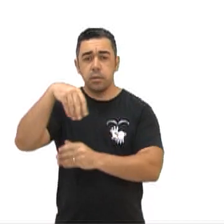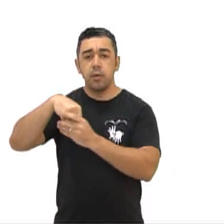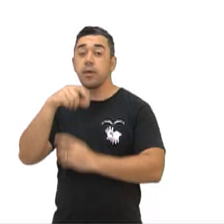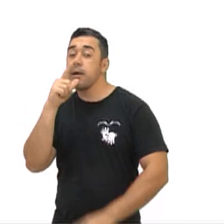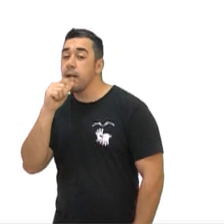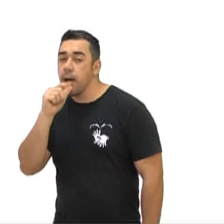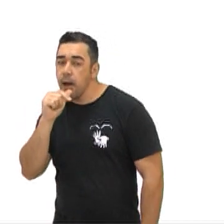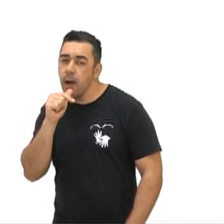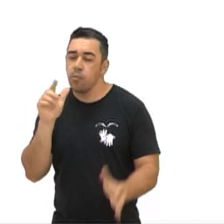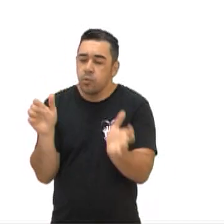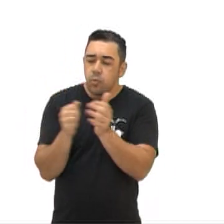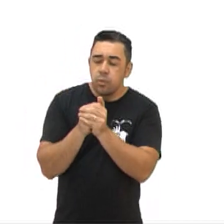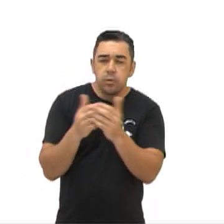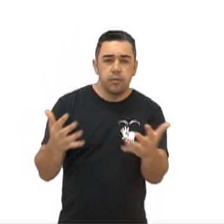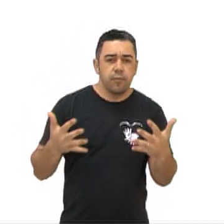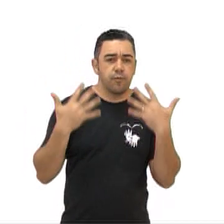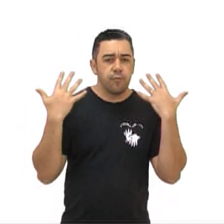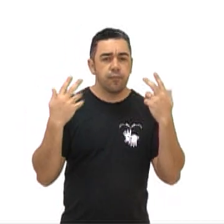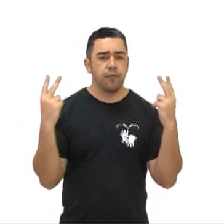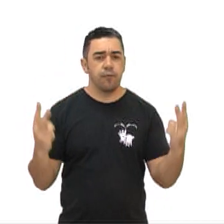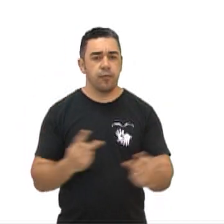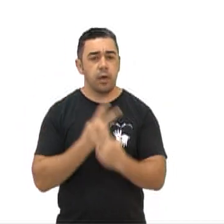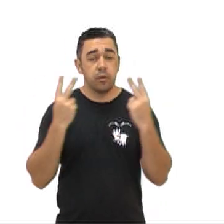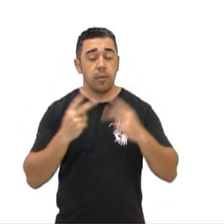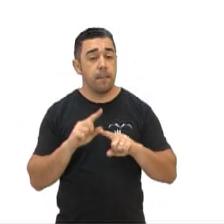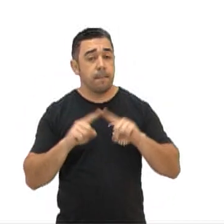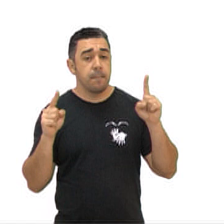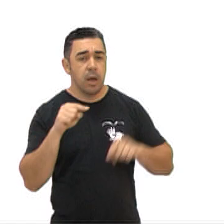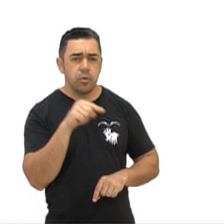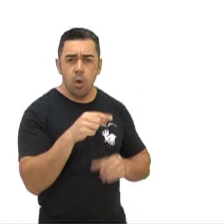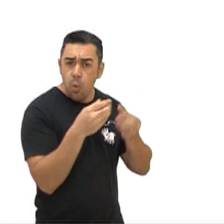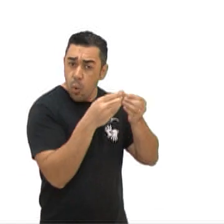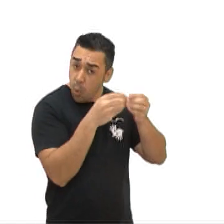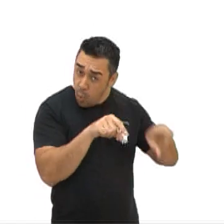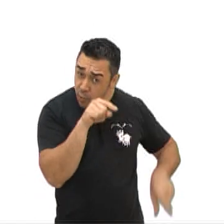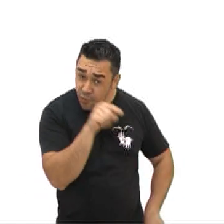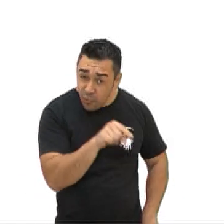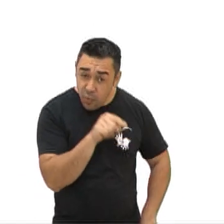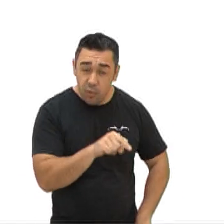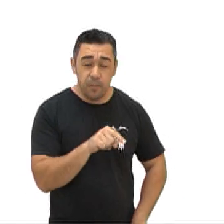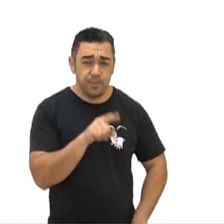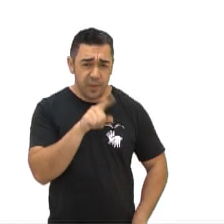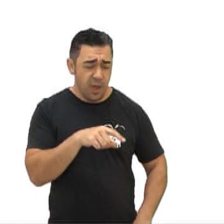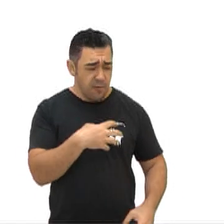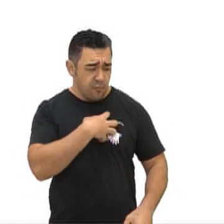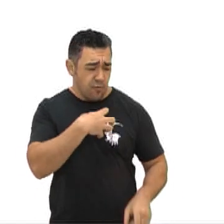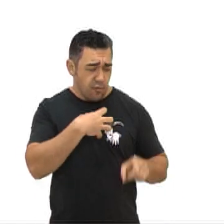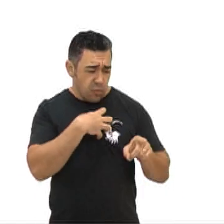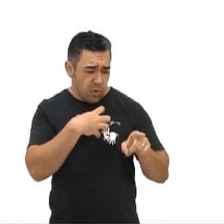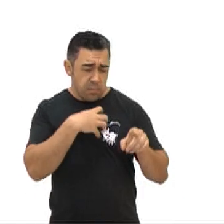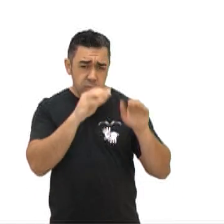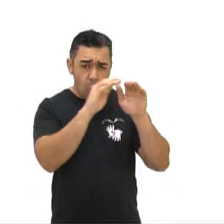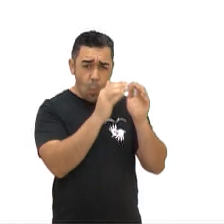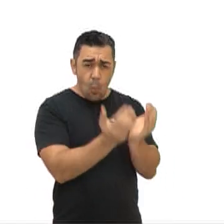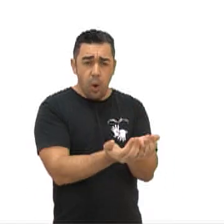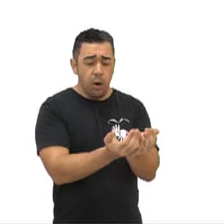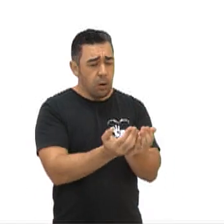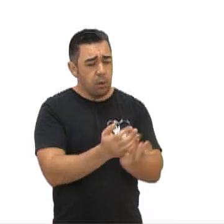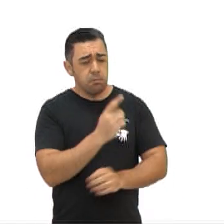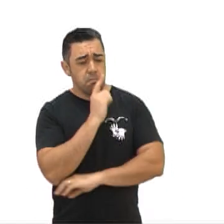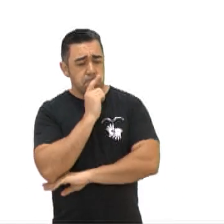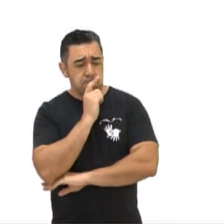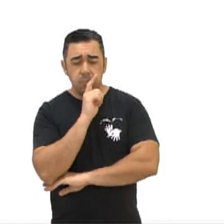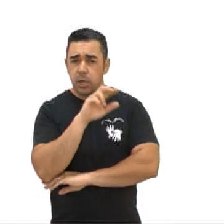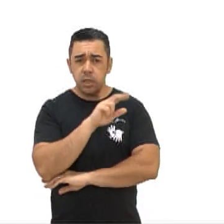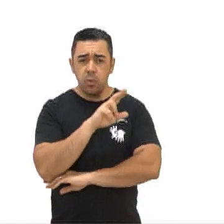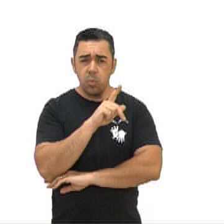na brisa. No entretanto, o ovo, e apesar de pura forma concluída, não se situa